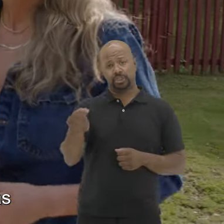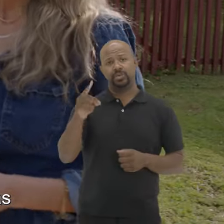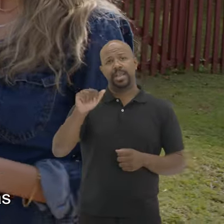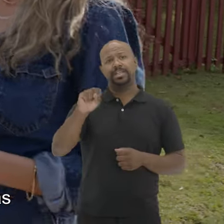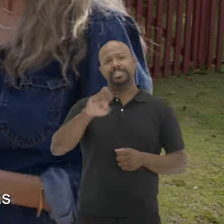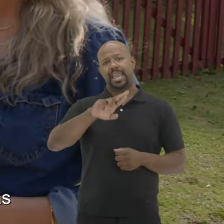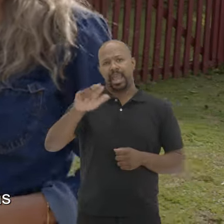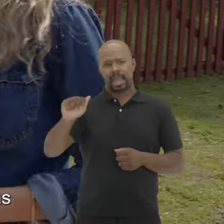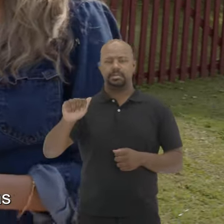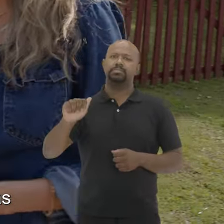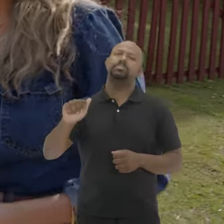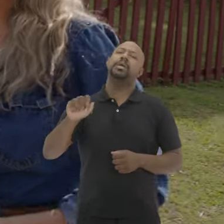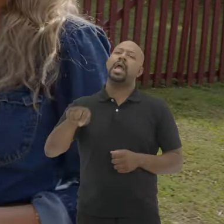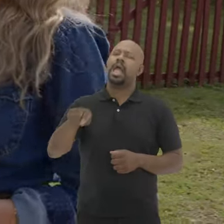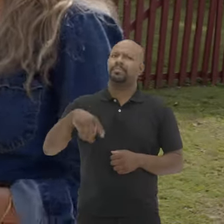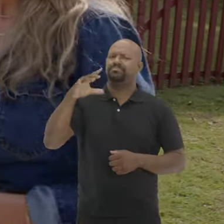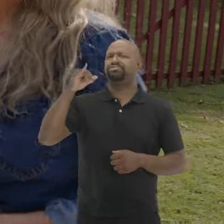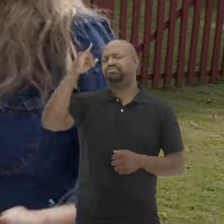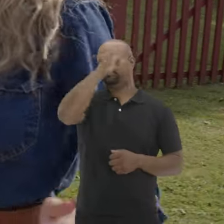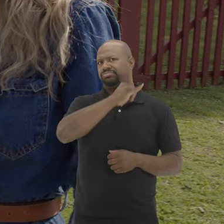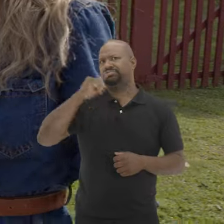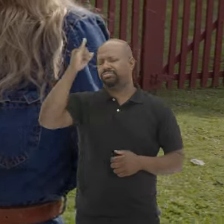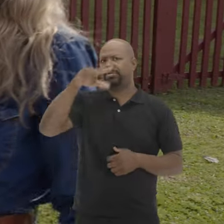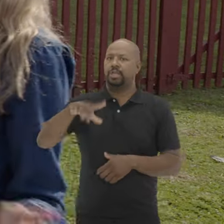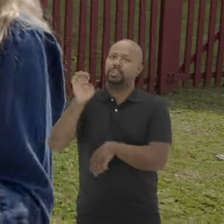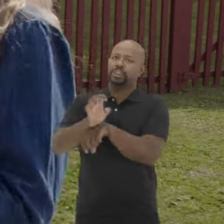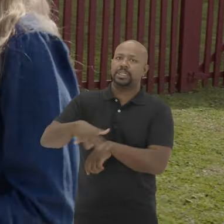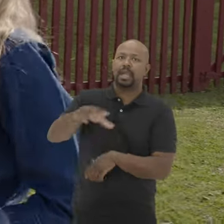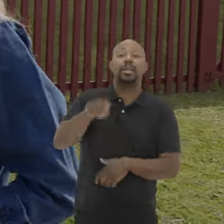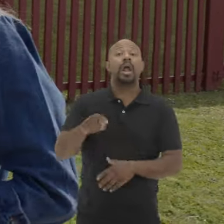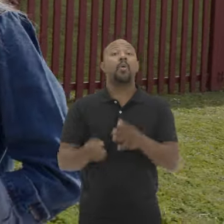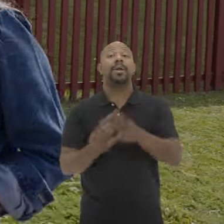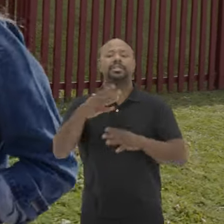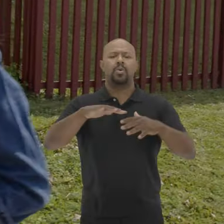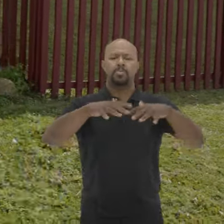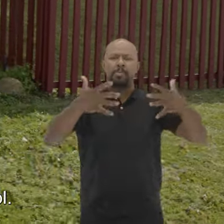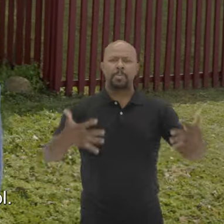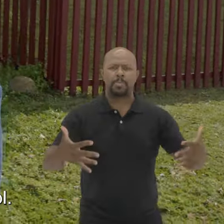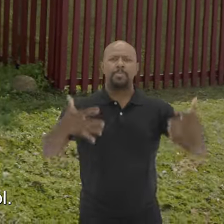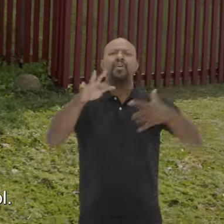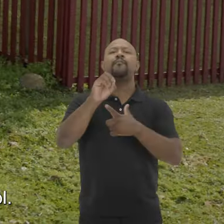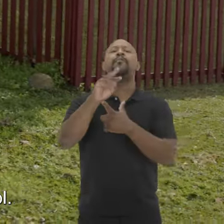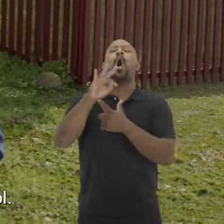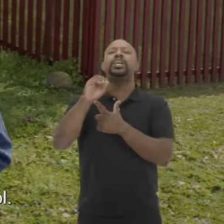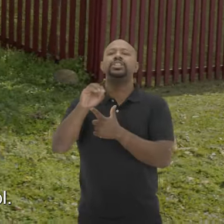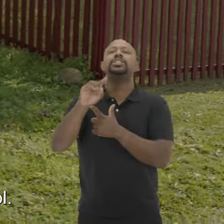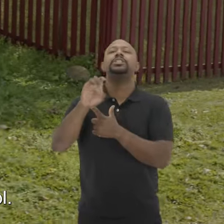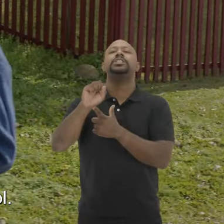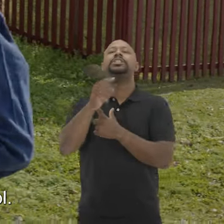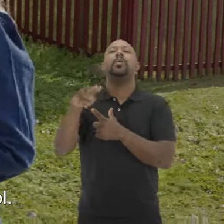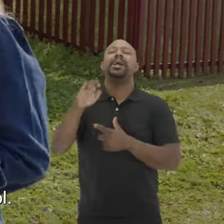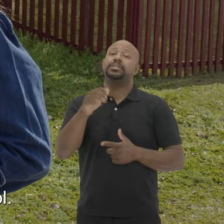Serra é uma das povoações mais antigas do centro do Estado sua história começa com o forte de São Martinho a partir de